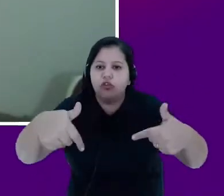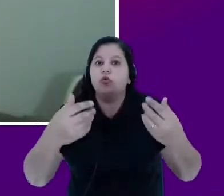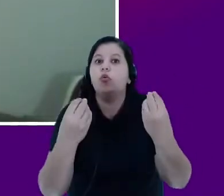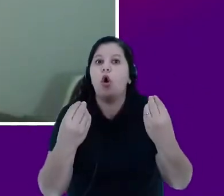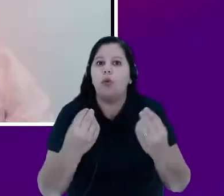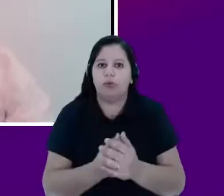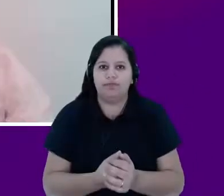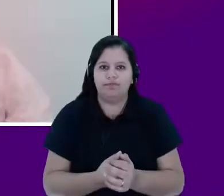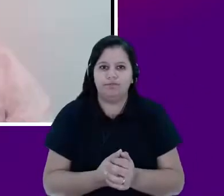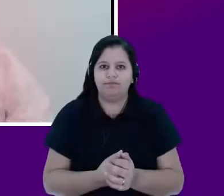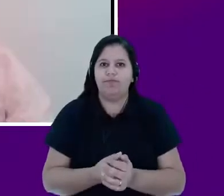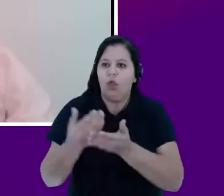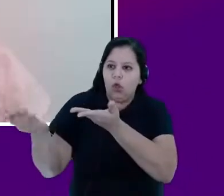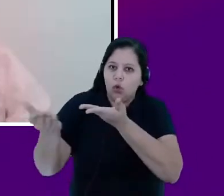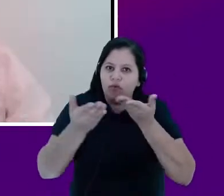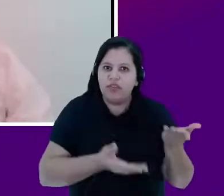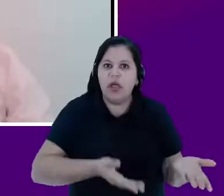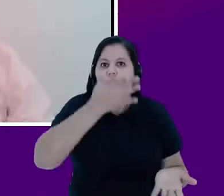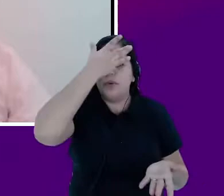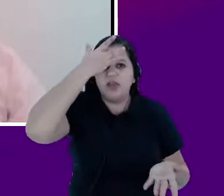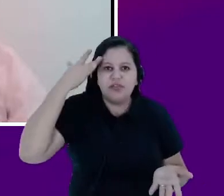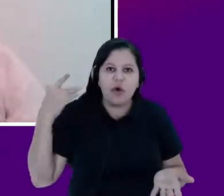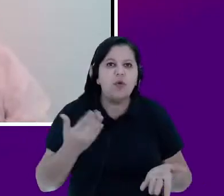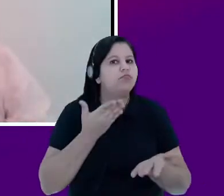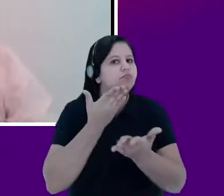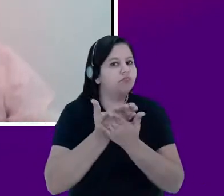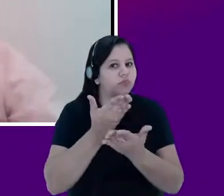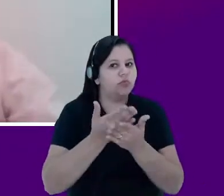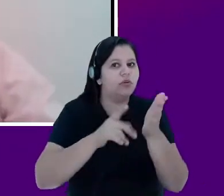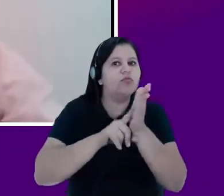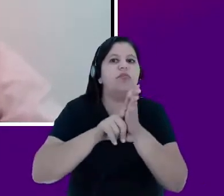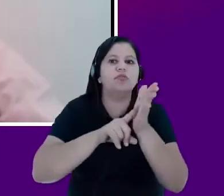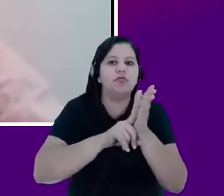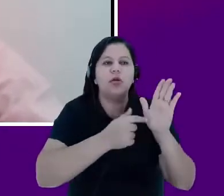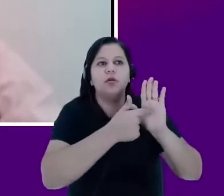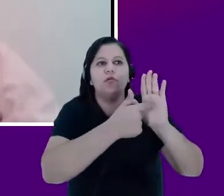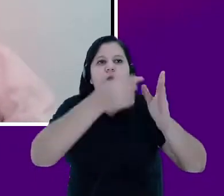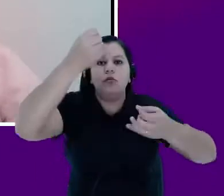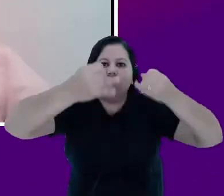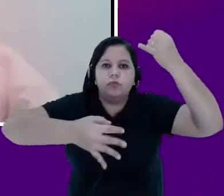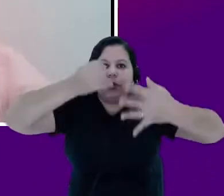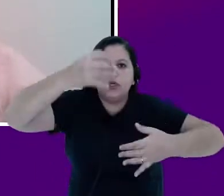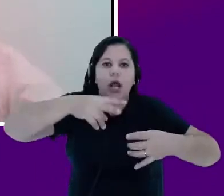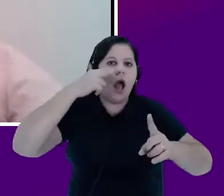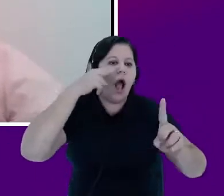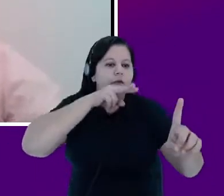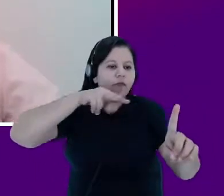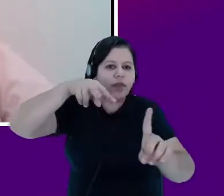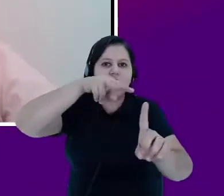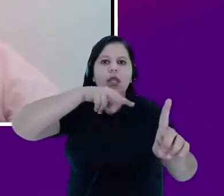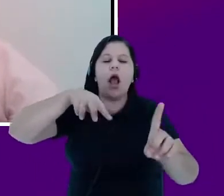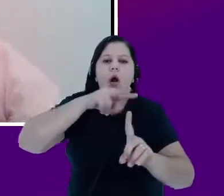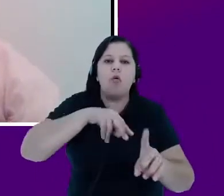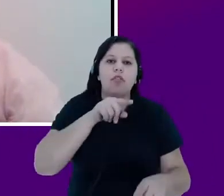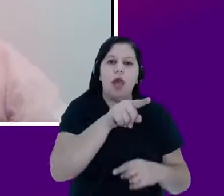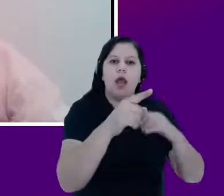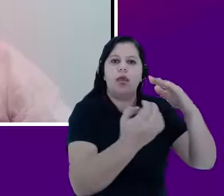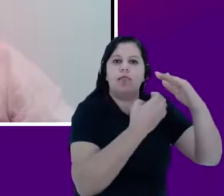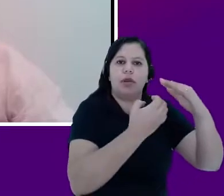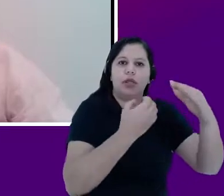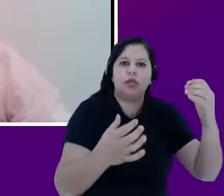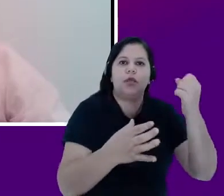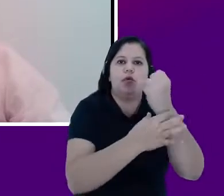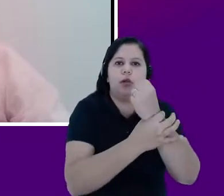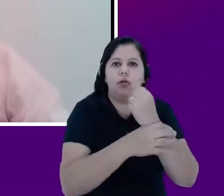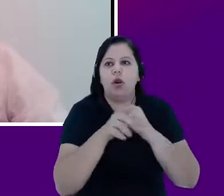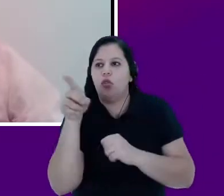este assunto e irão expor para nós a visão das seguradoras, do corretor e do cliente, o centro da